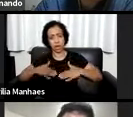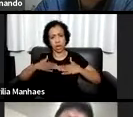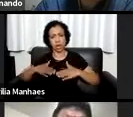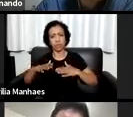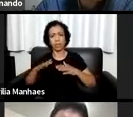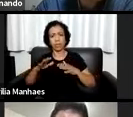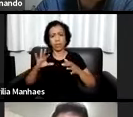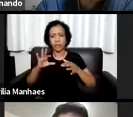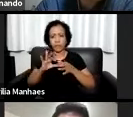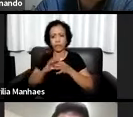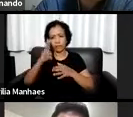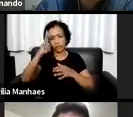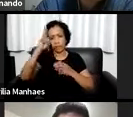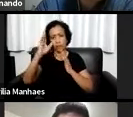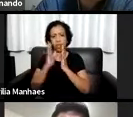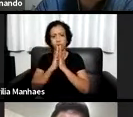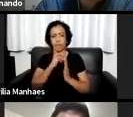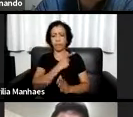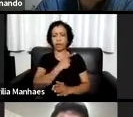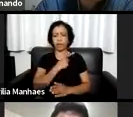Deus com as orações. Então, vamos orar.